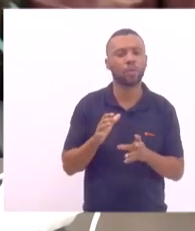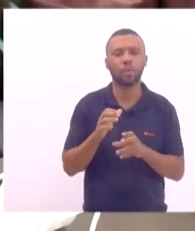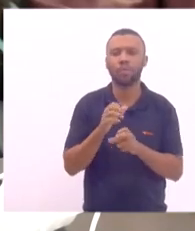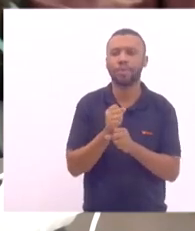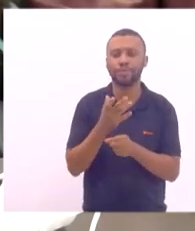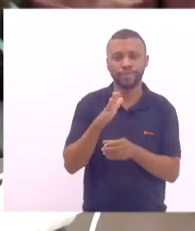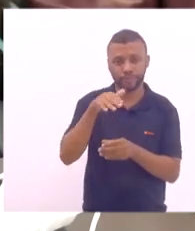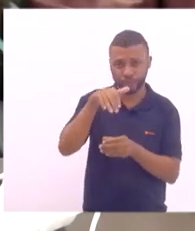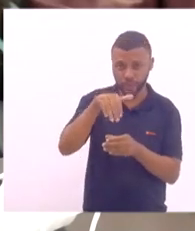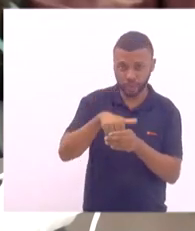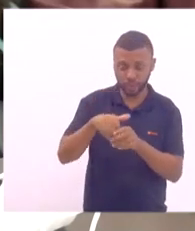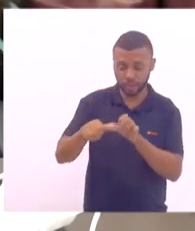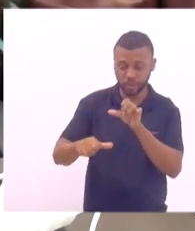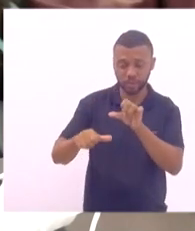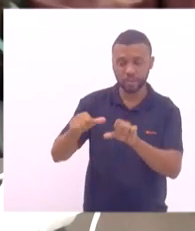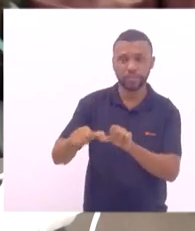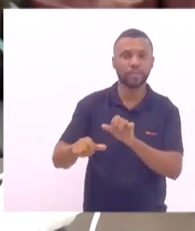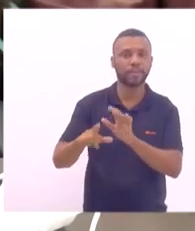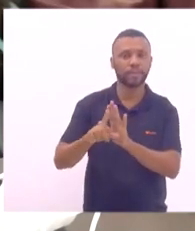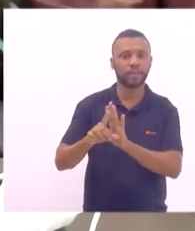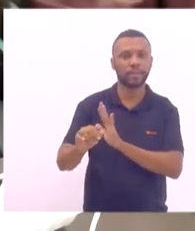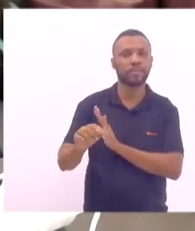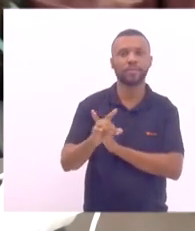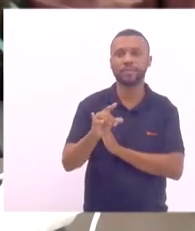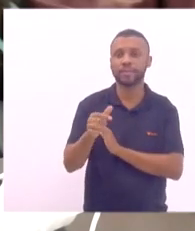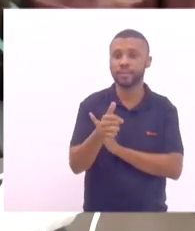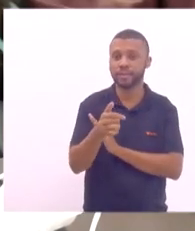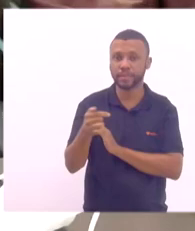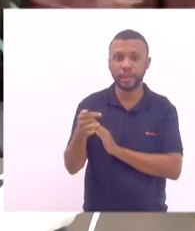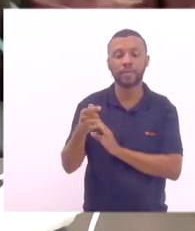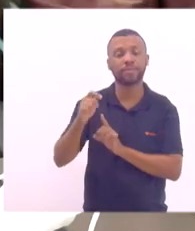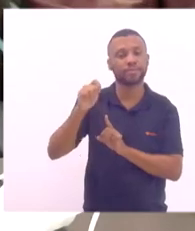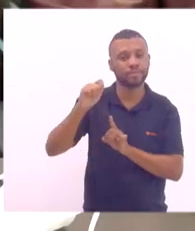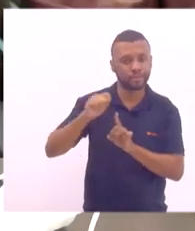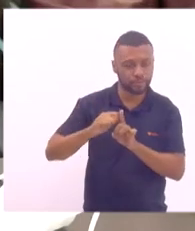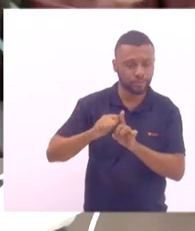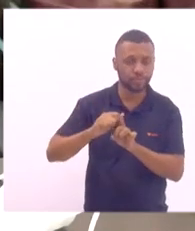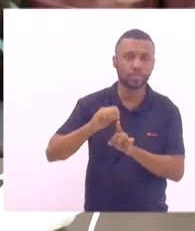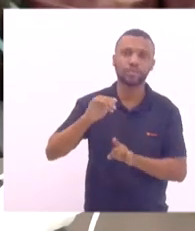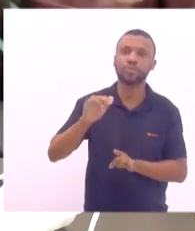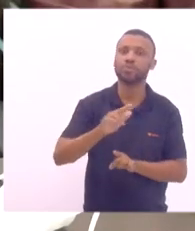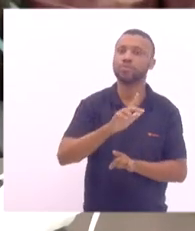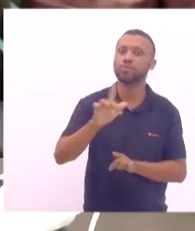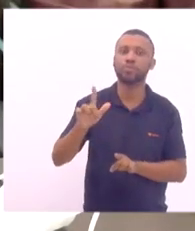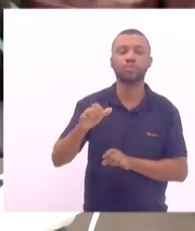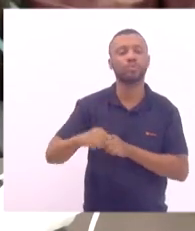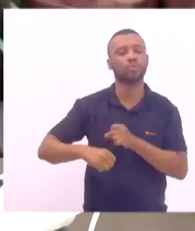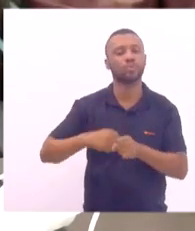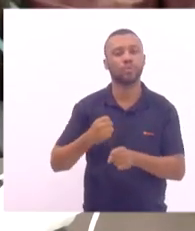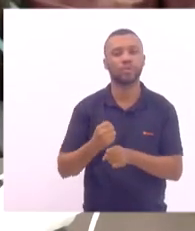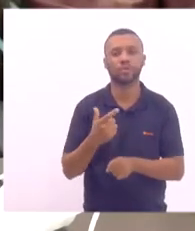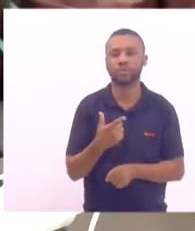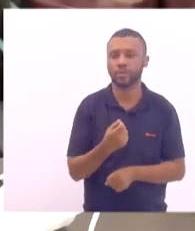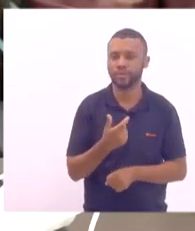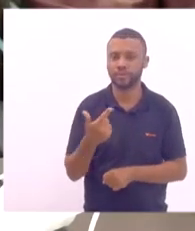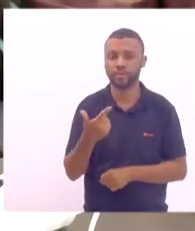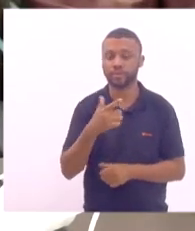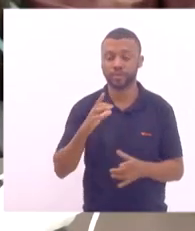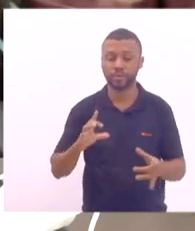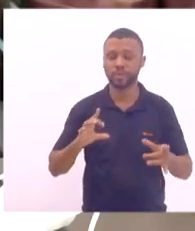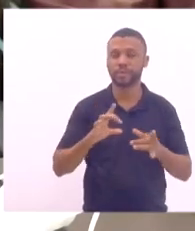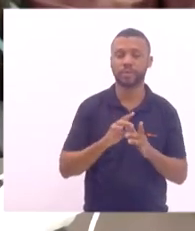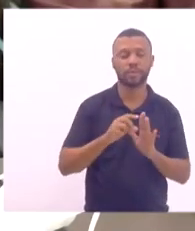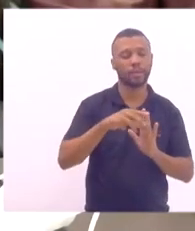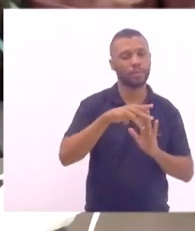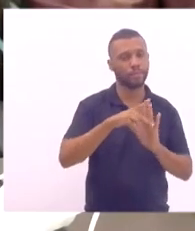votada, para ser transformada em lei, em 17 de setembro de 2022. Então, se a gente está atrelando a MP, enquanto a